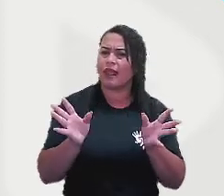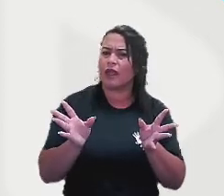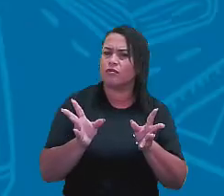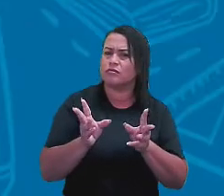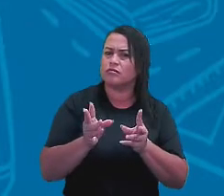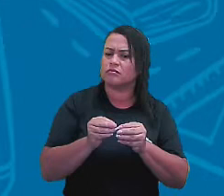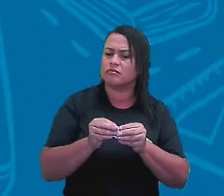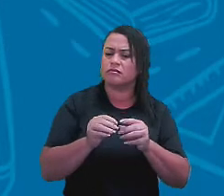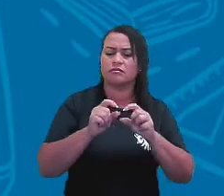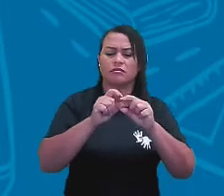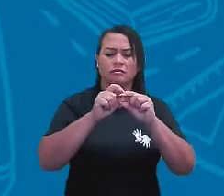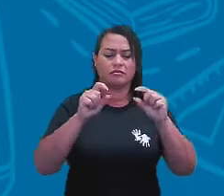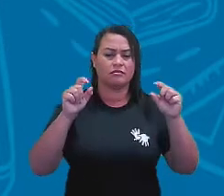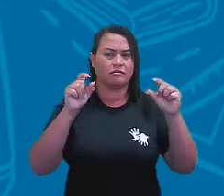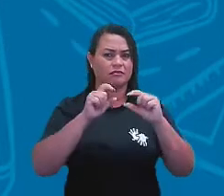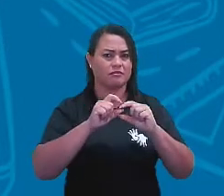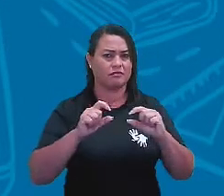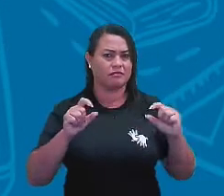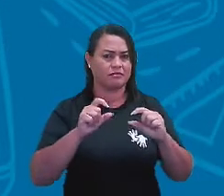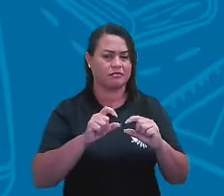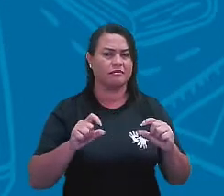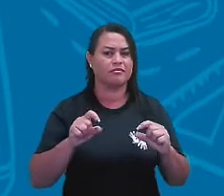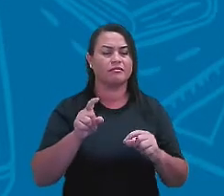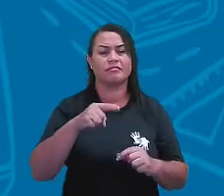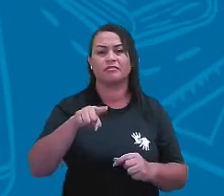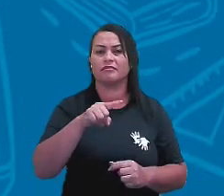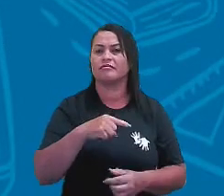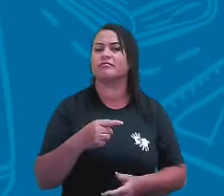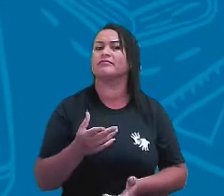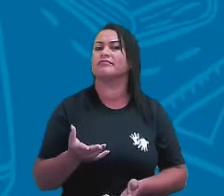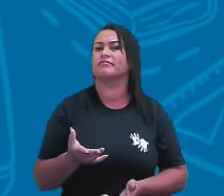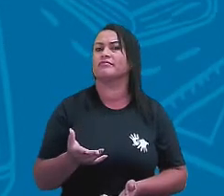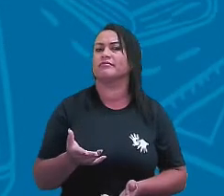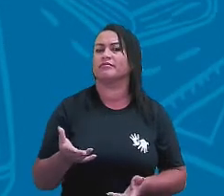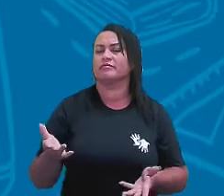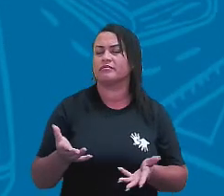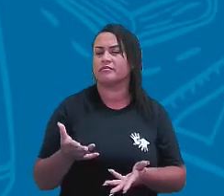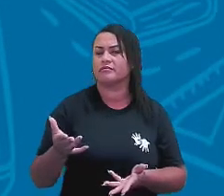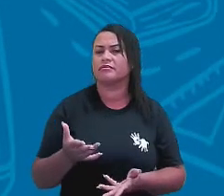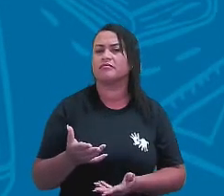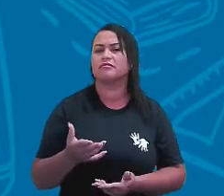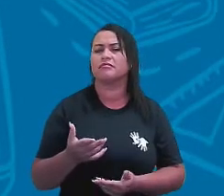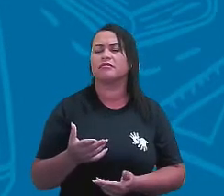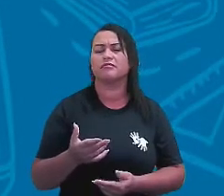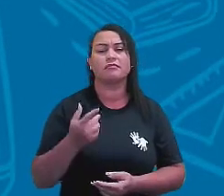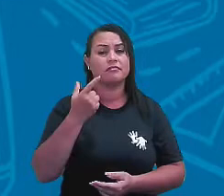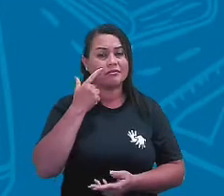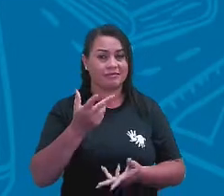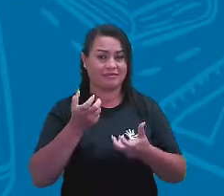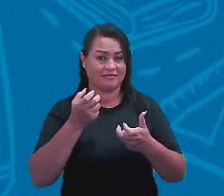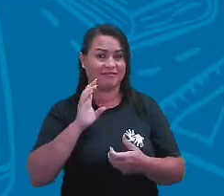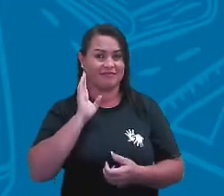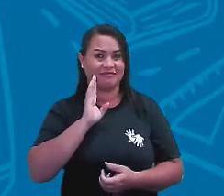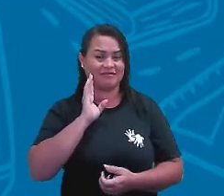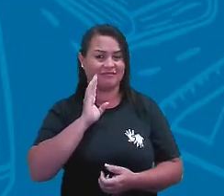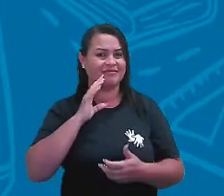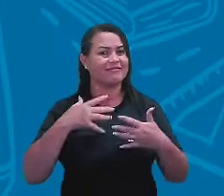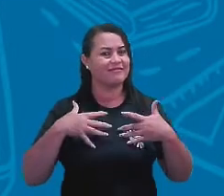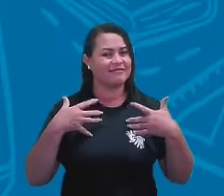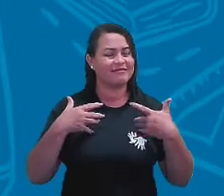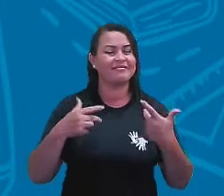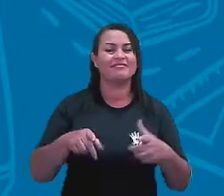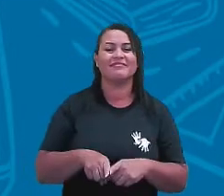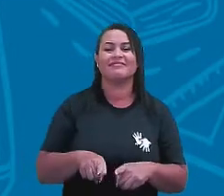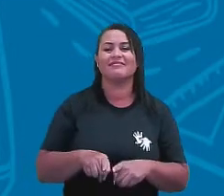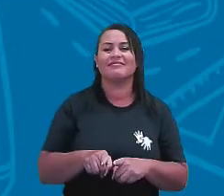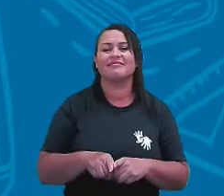de frases, não é? Um de vocês aí que estão. É uma história divertida também. Quando a gente está